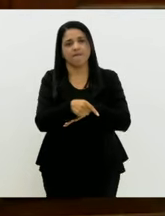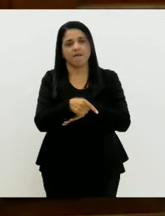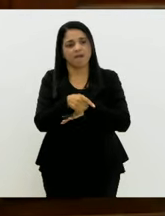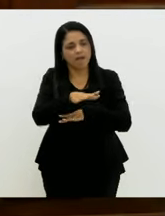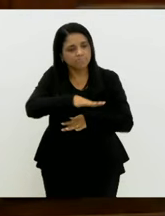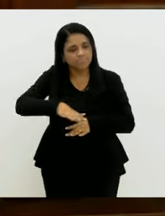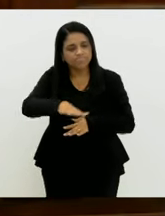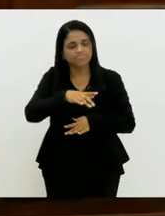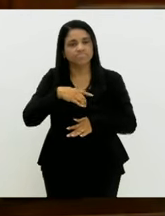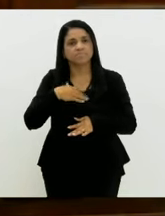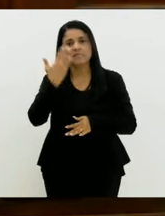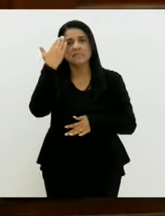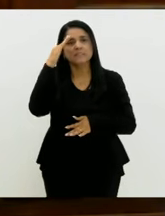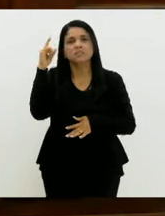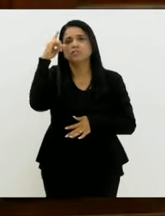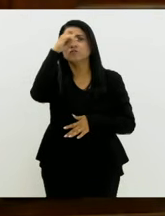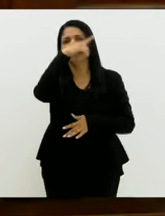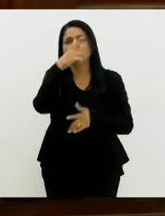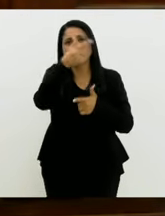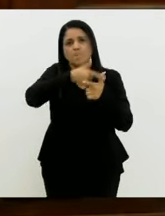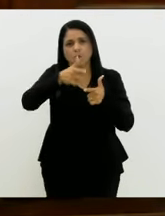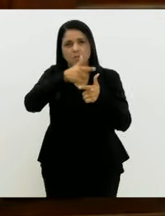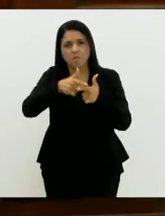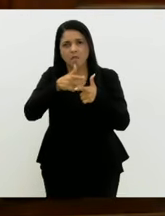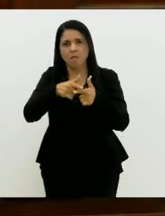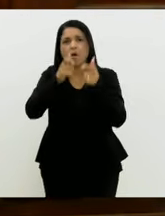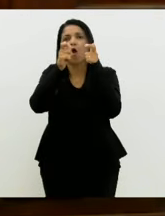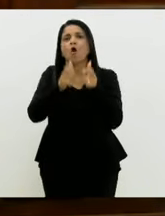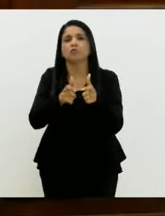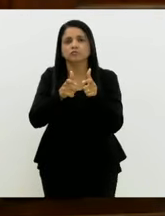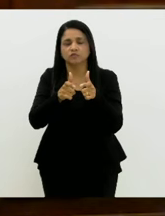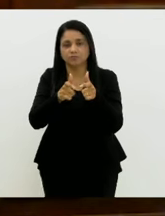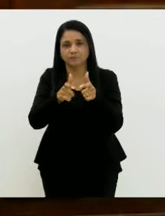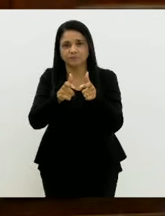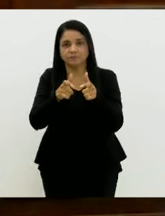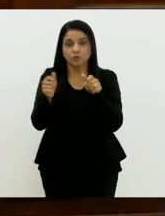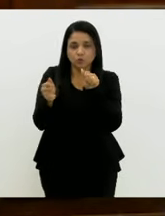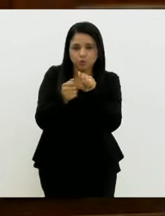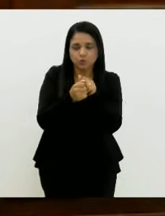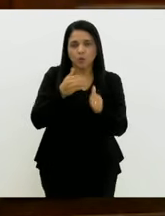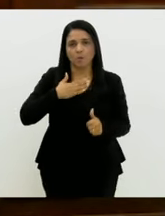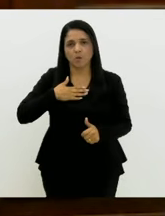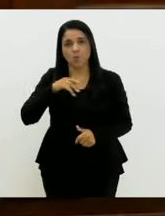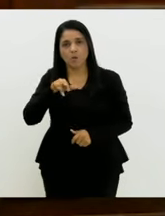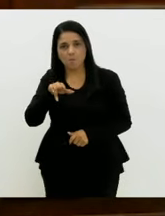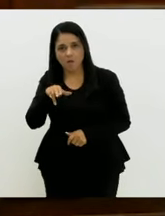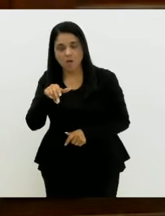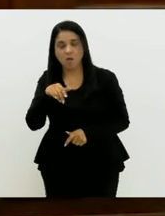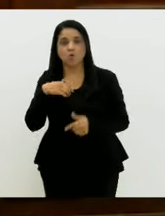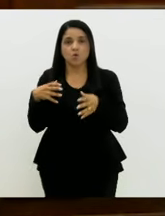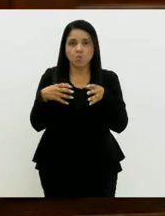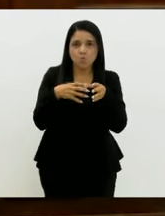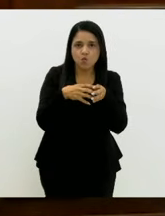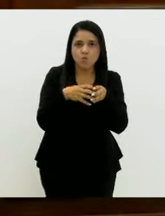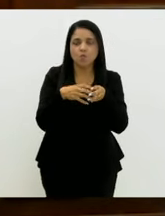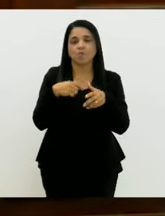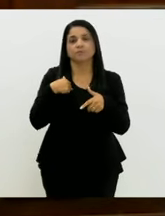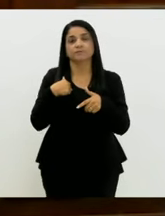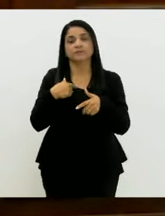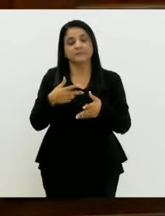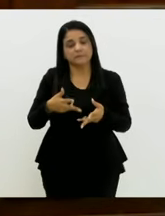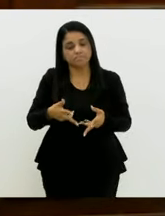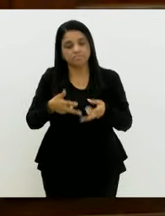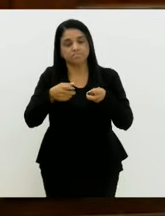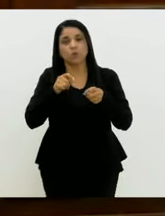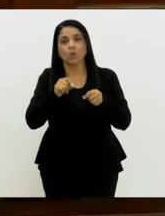é a dificuldade, quais são os problemas, por onde está acontecendo. E junto com meu irmão, junto com a nossa equipe, fomos lá e entendemos que a água estava